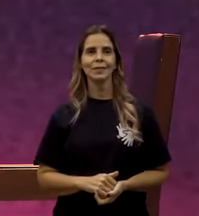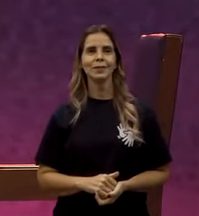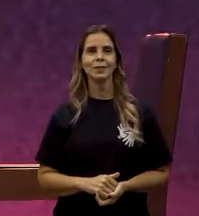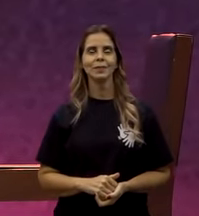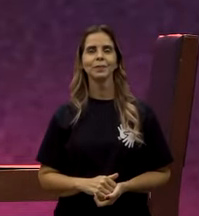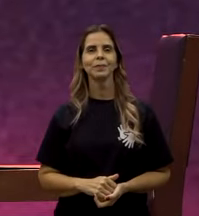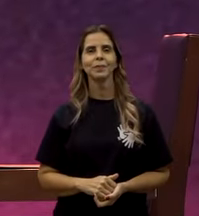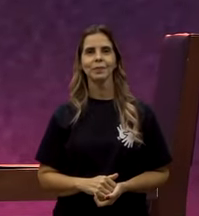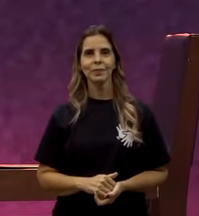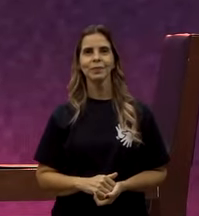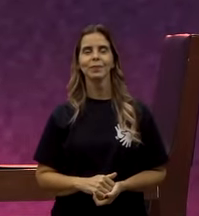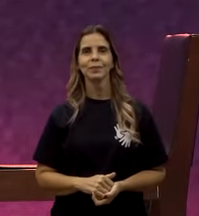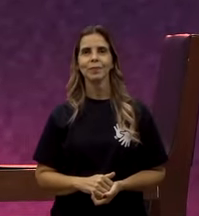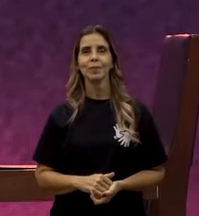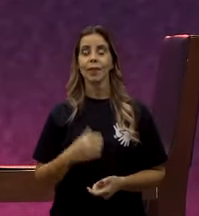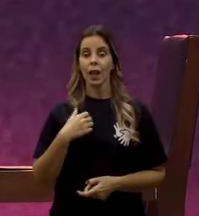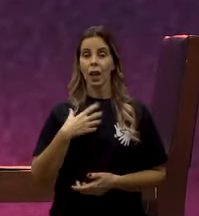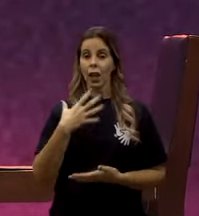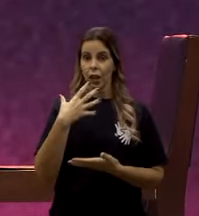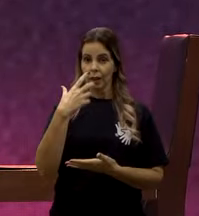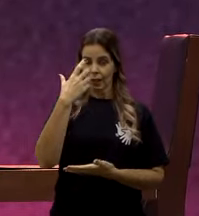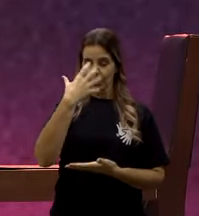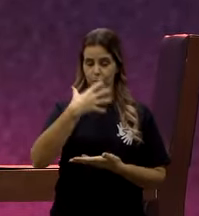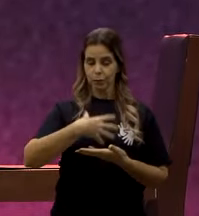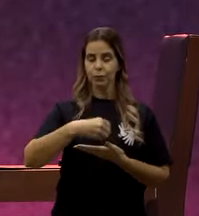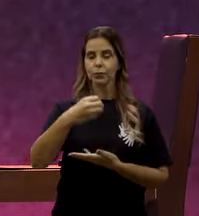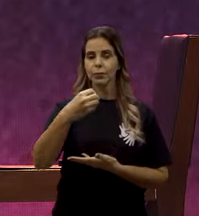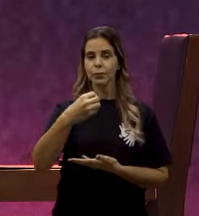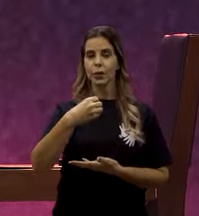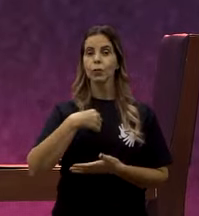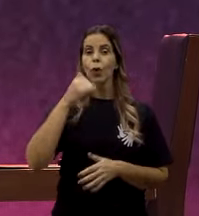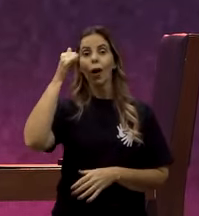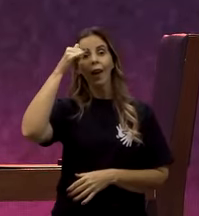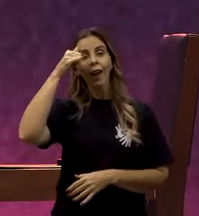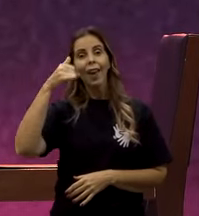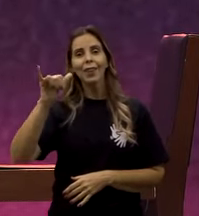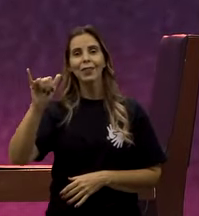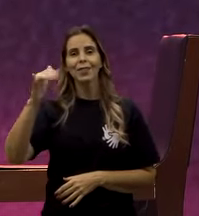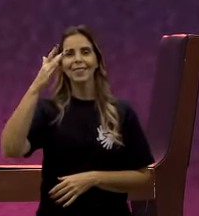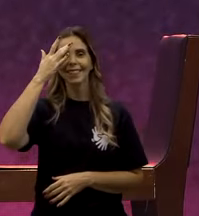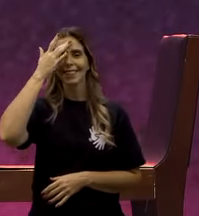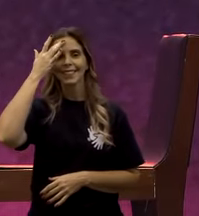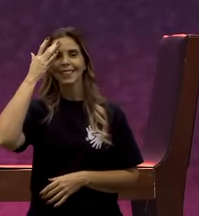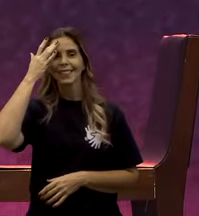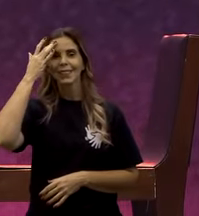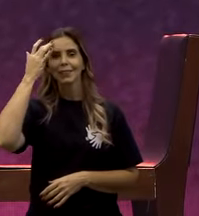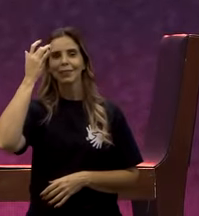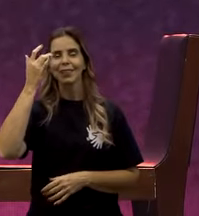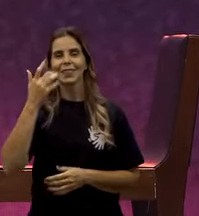Repete que me diga assim eu vou evitar gente chata